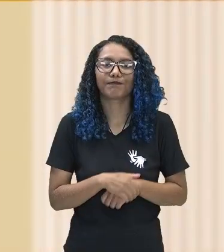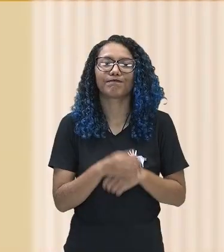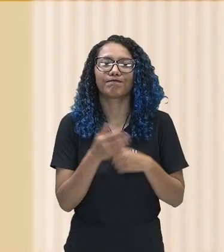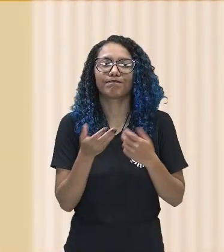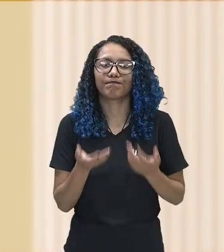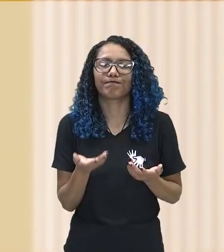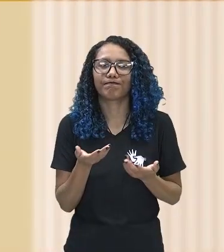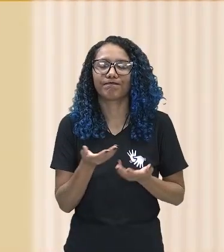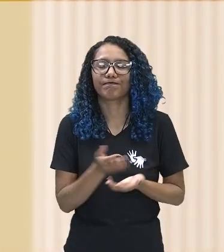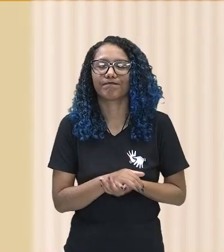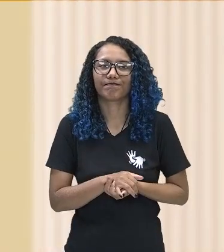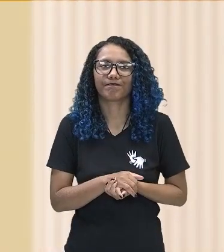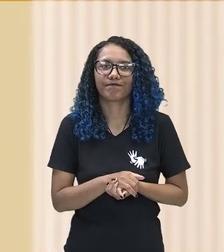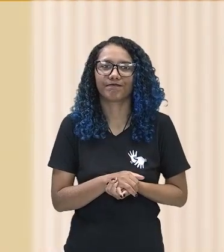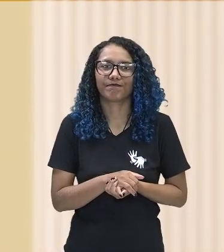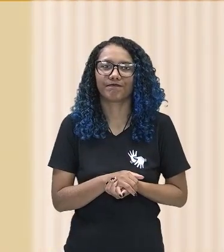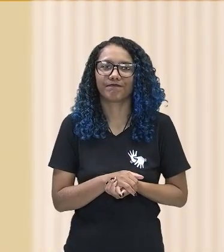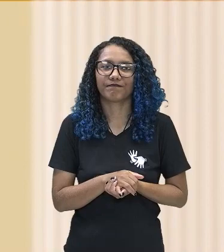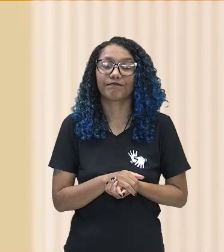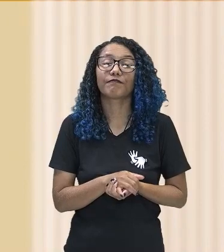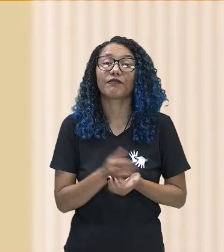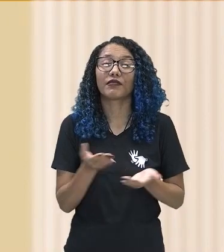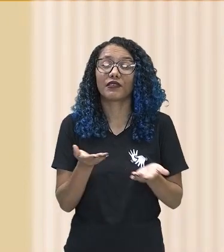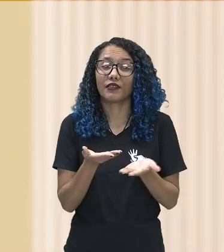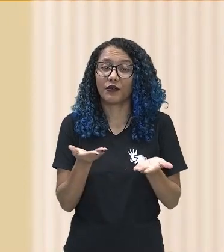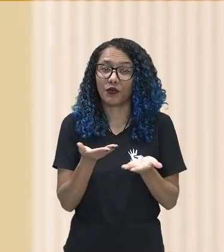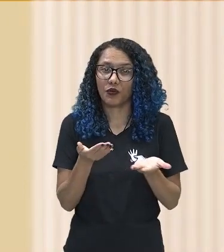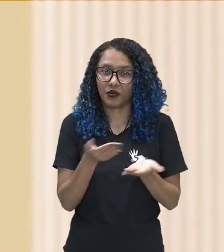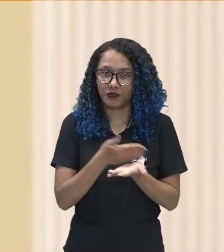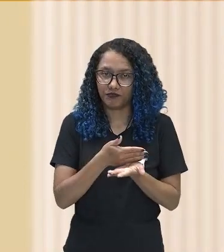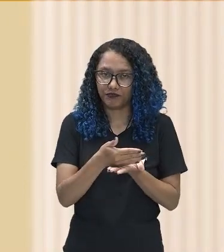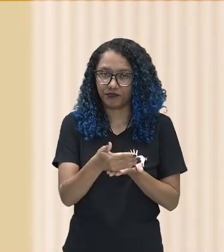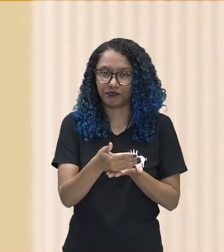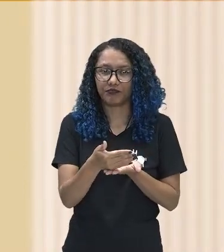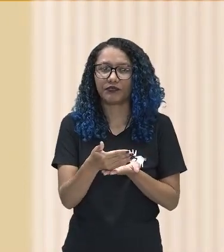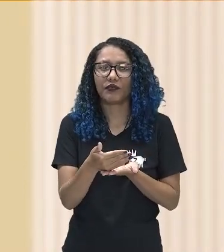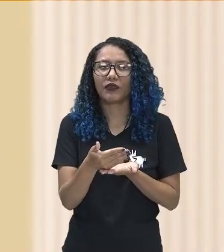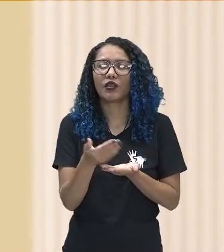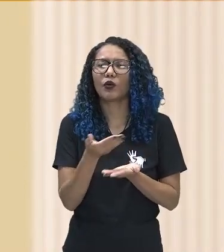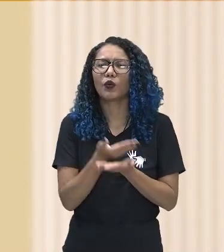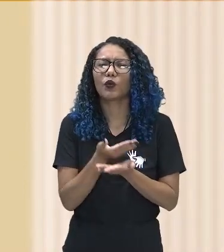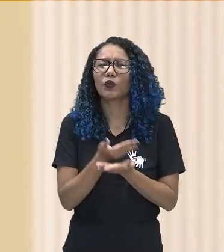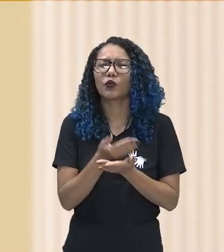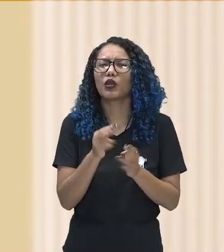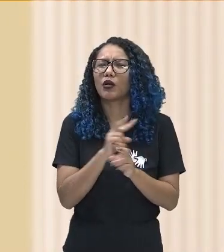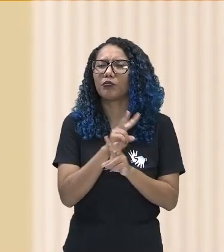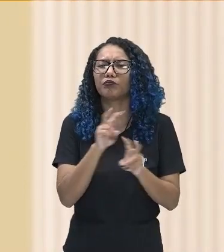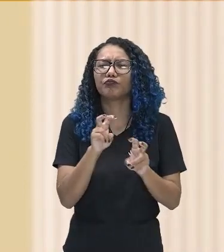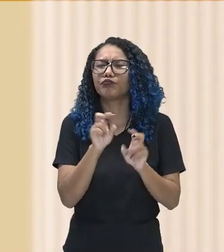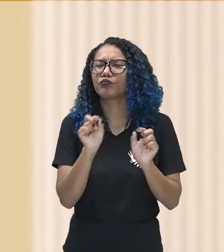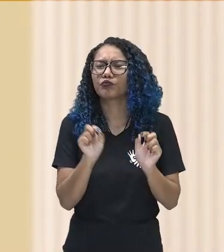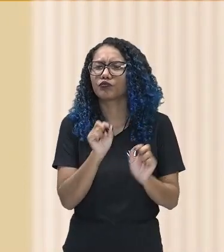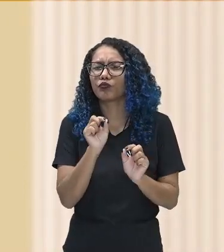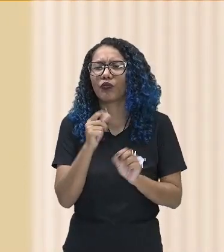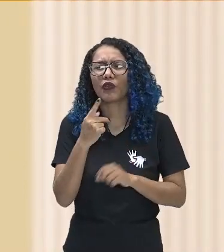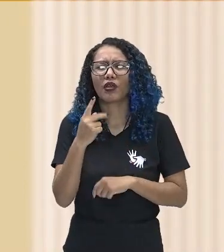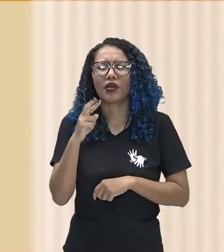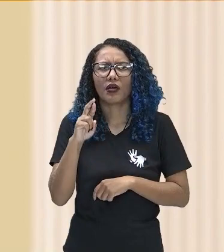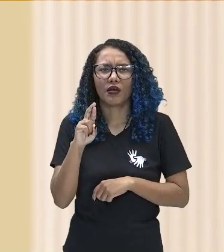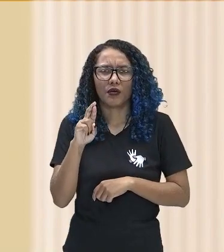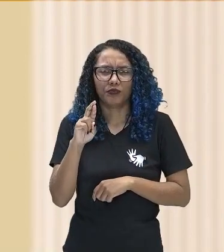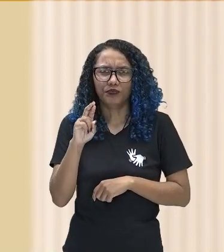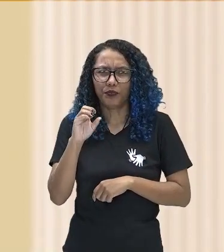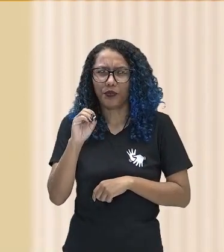Então, gente, na aula que nós vamos iniciar agora, vamos falar sobre propósito, Vamos tentar